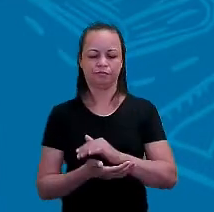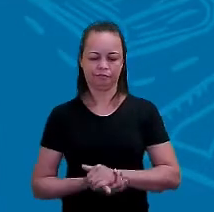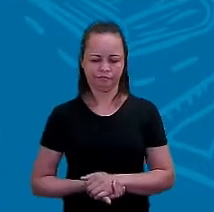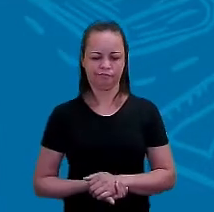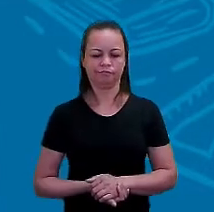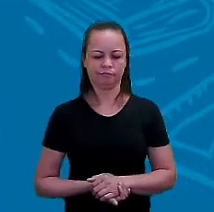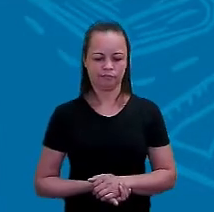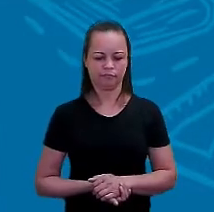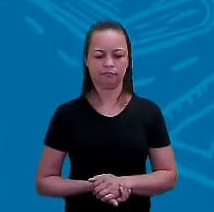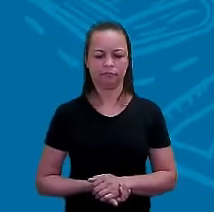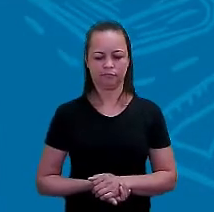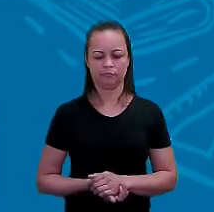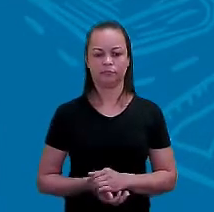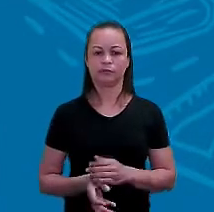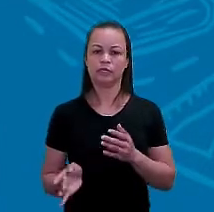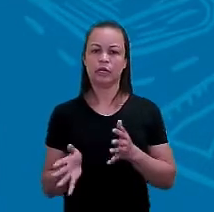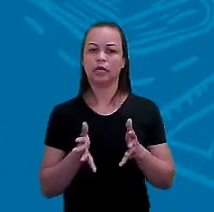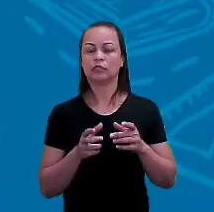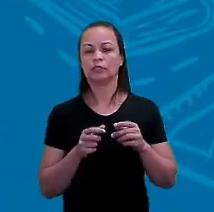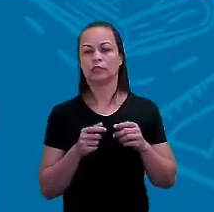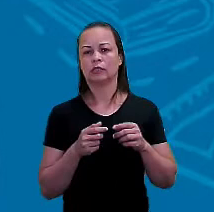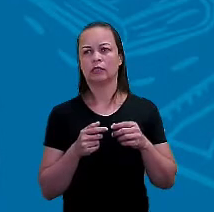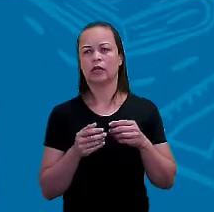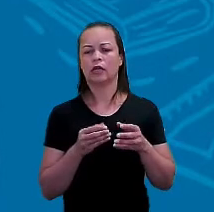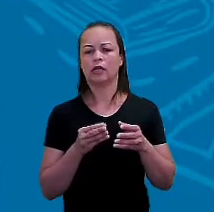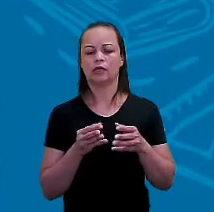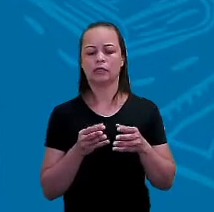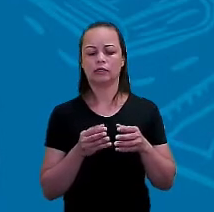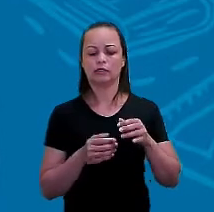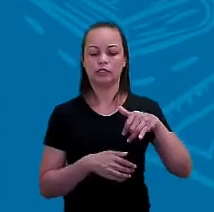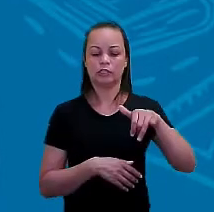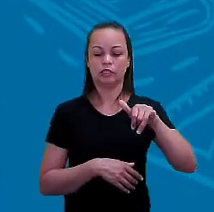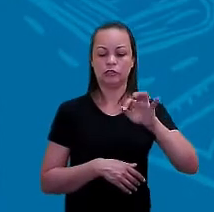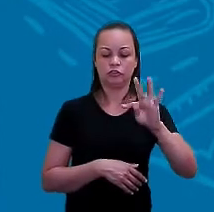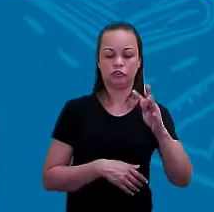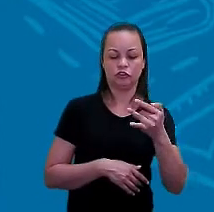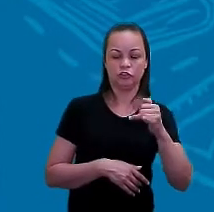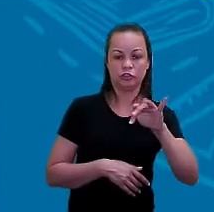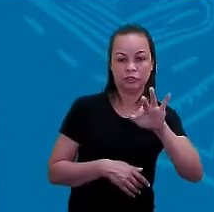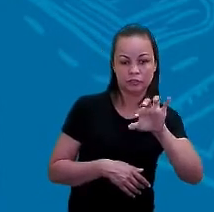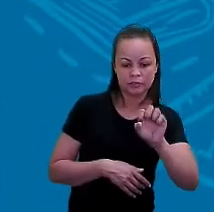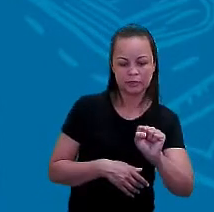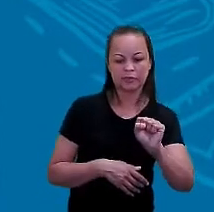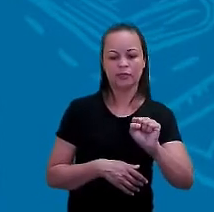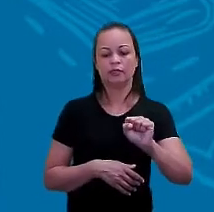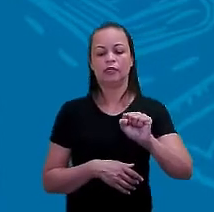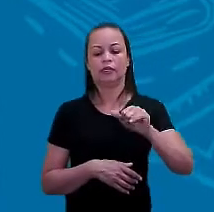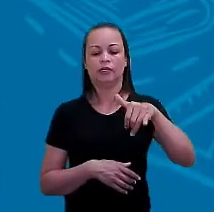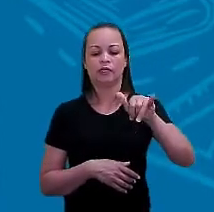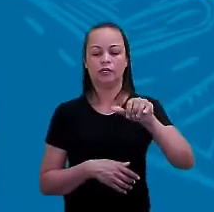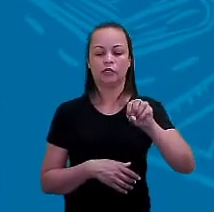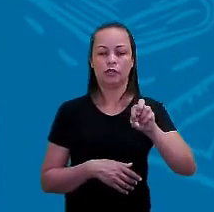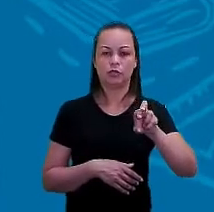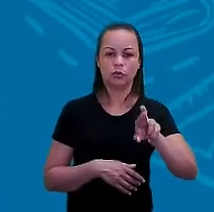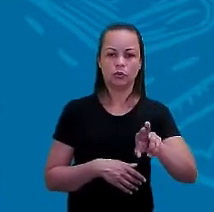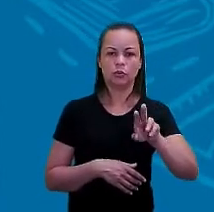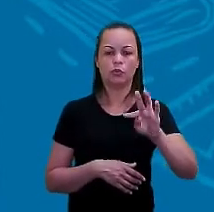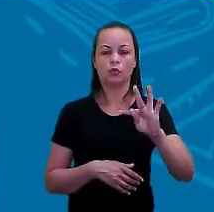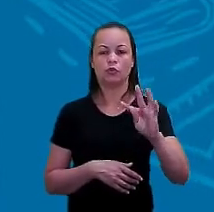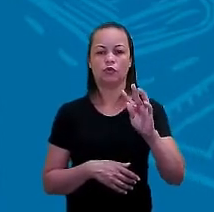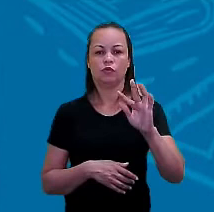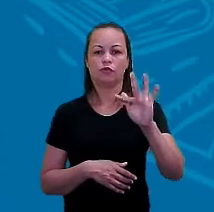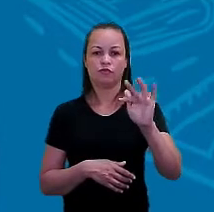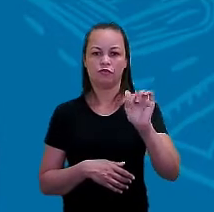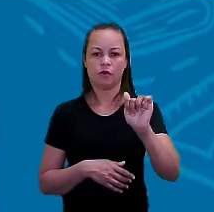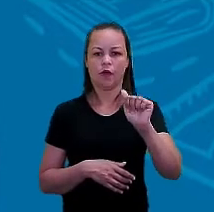engineer. Tudo bem. Seria, mas eu vou dizer, is you? Não. É you are. Lembra da tabelinha que nós acabamos